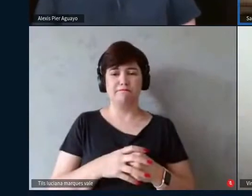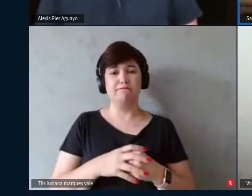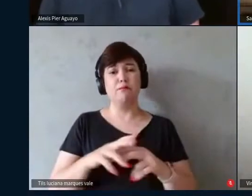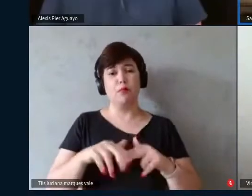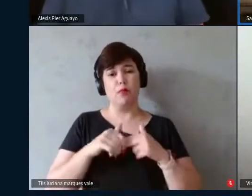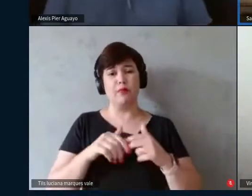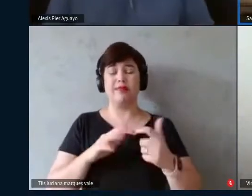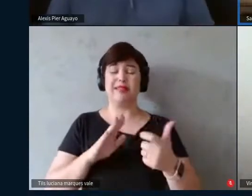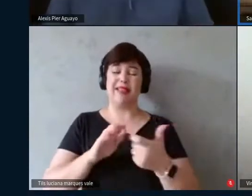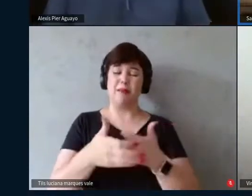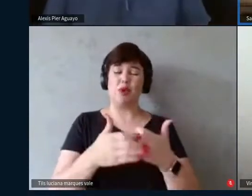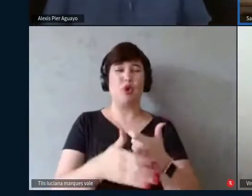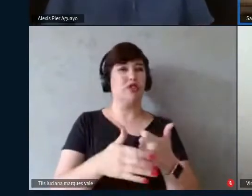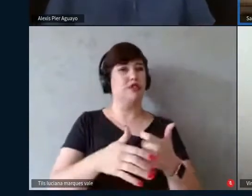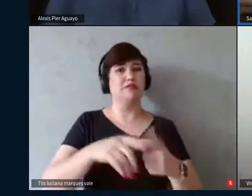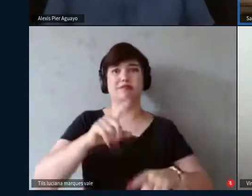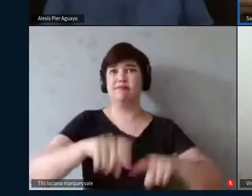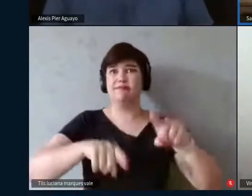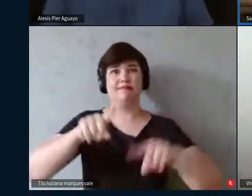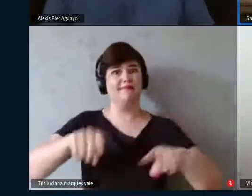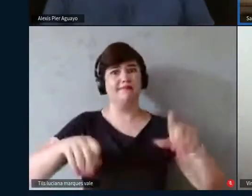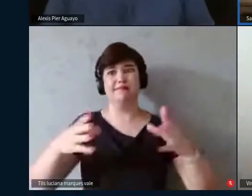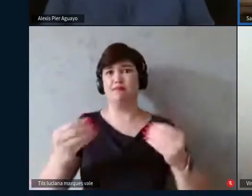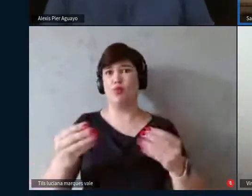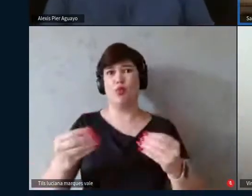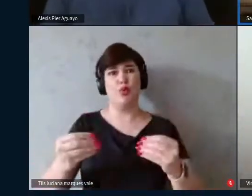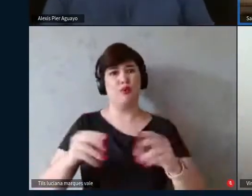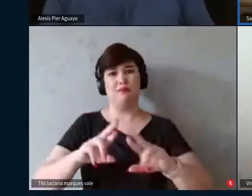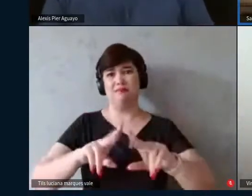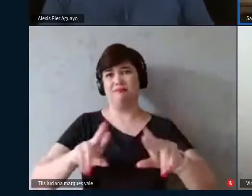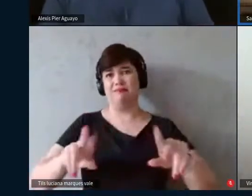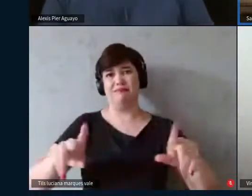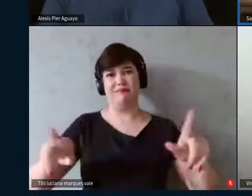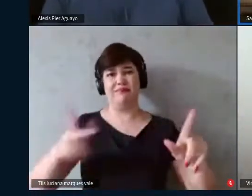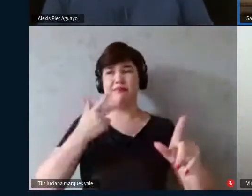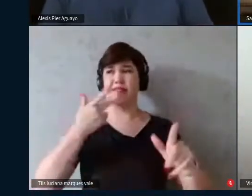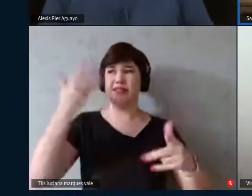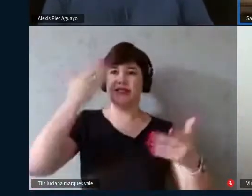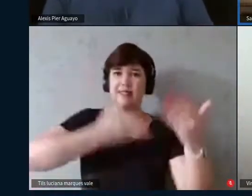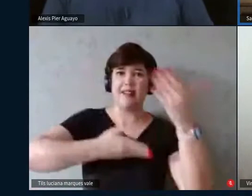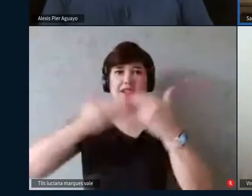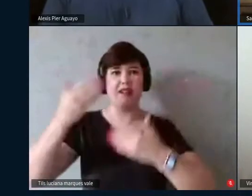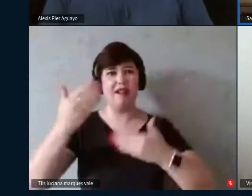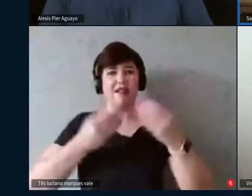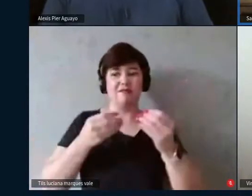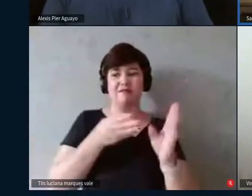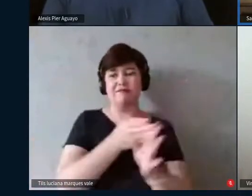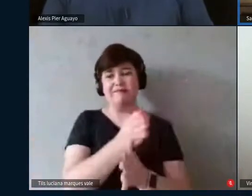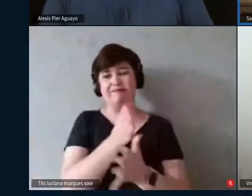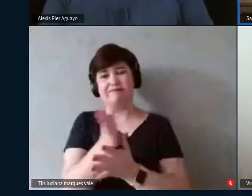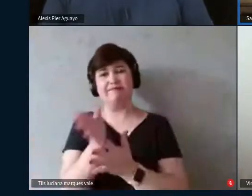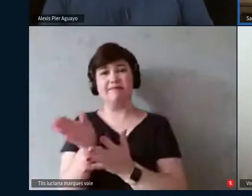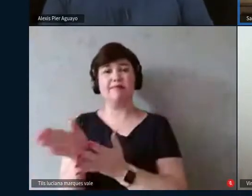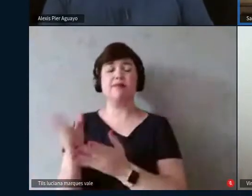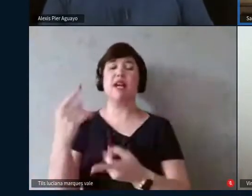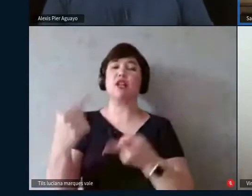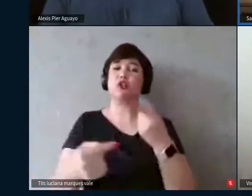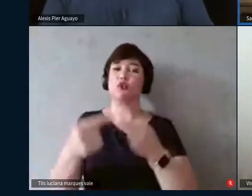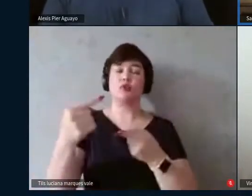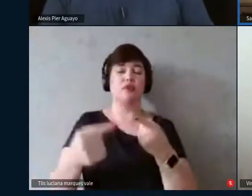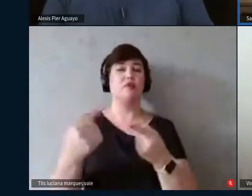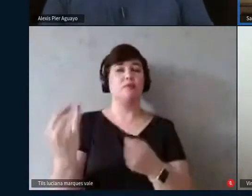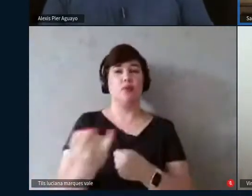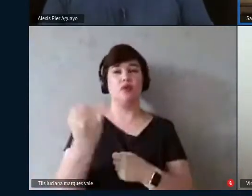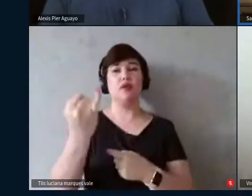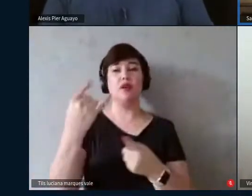muito variada, né, do intérprete comunitário, ela atesta esses vieses que a gente vai trazendo, e é uma discussão central, me